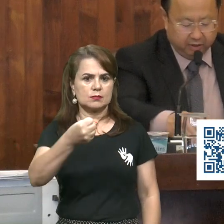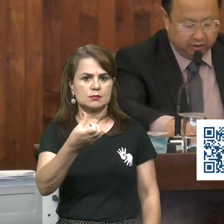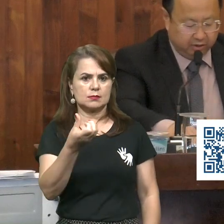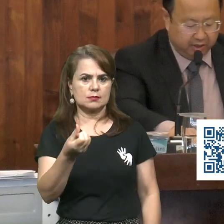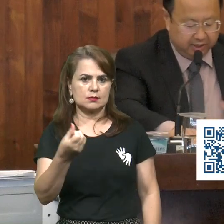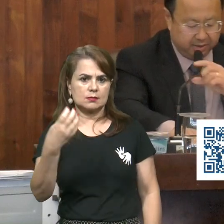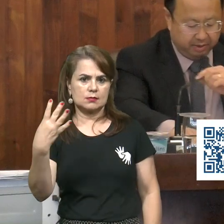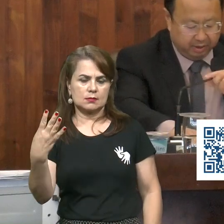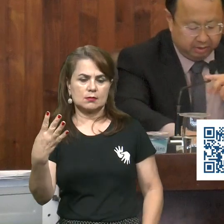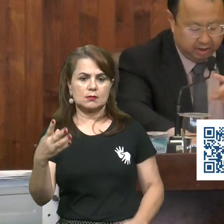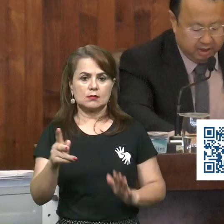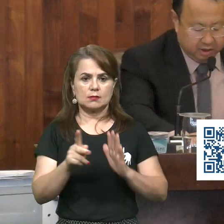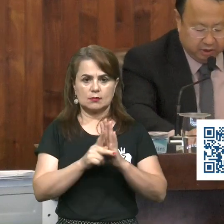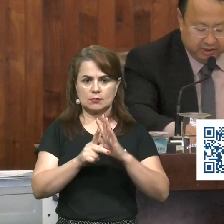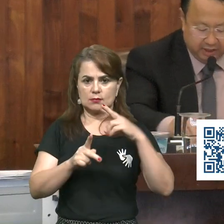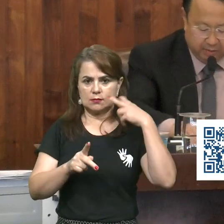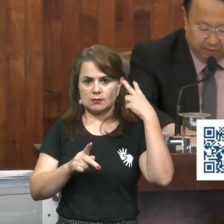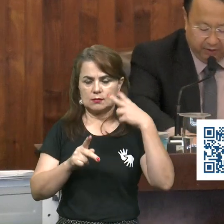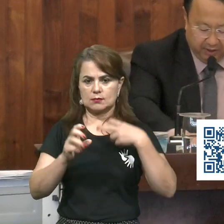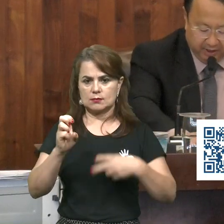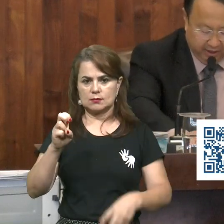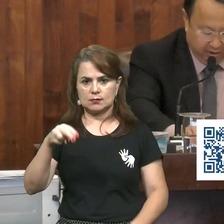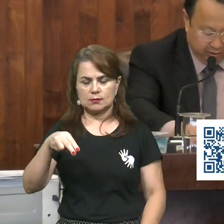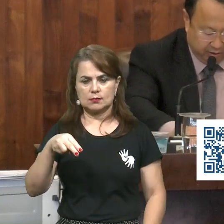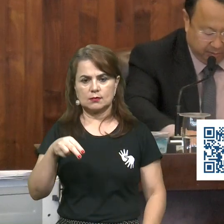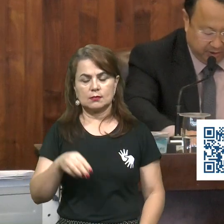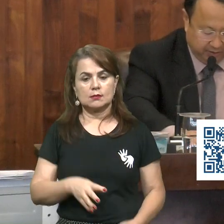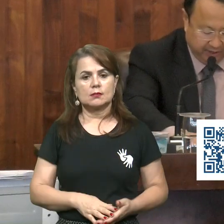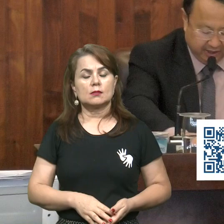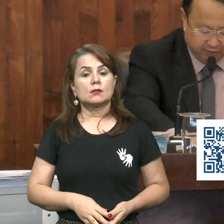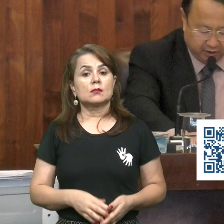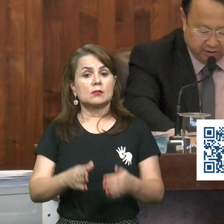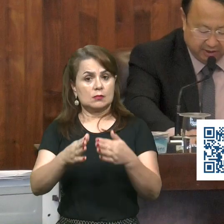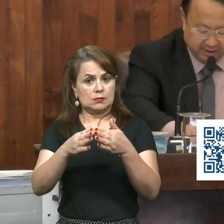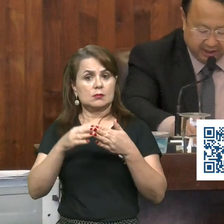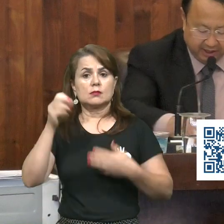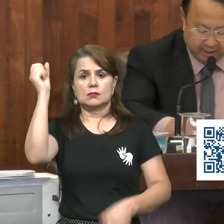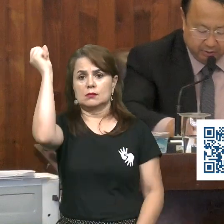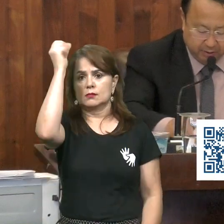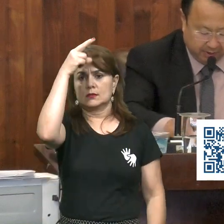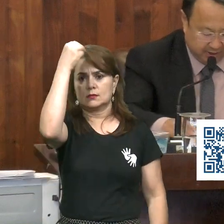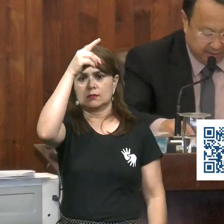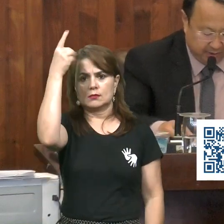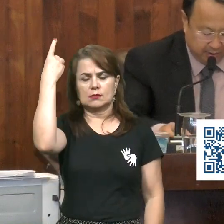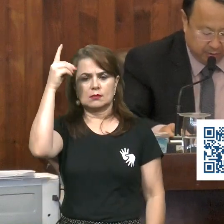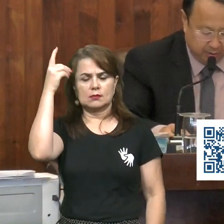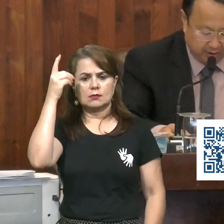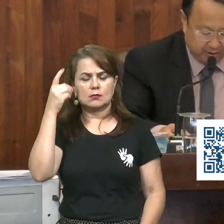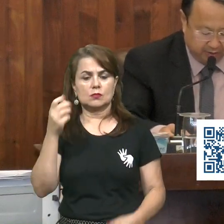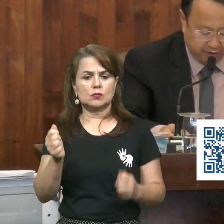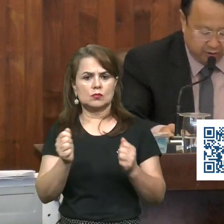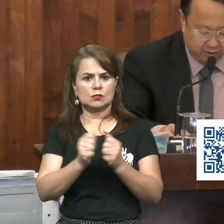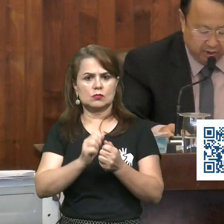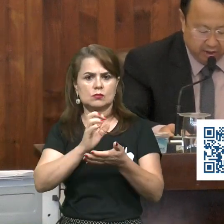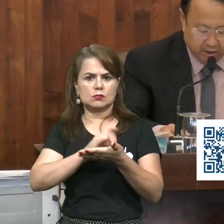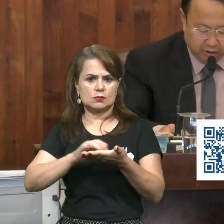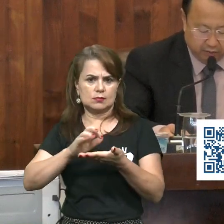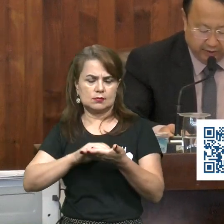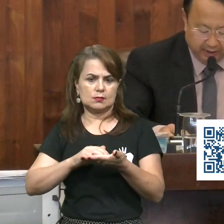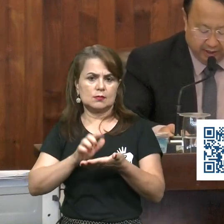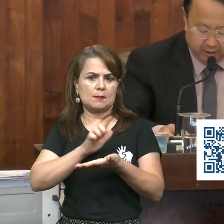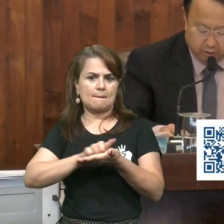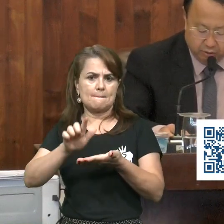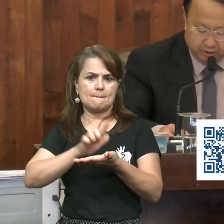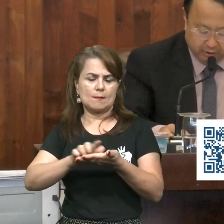1864/2023, vereador Eduardo Nascimento, solicitando ao prefeito Daniel Alonso, após envidar esforços juntos a secretários municipais de limpeza pública e serviços,